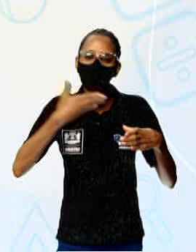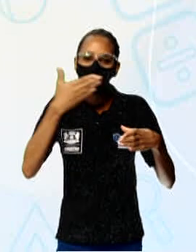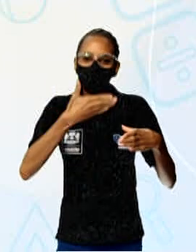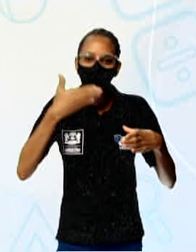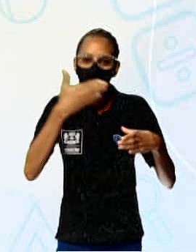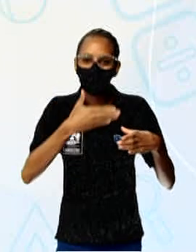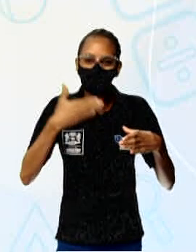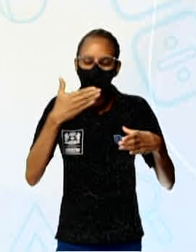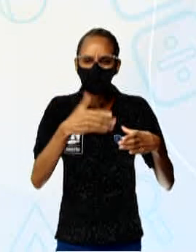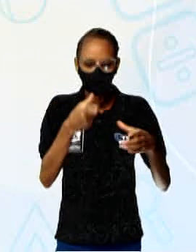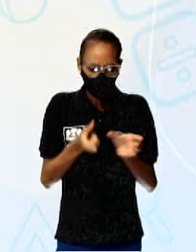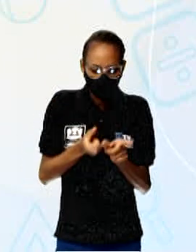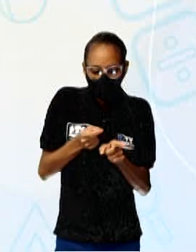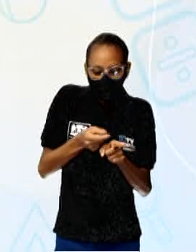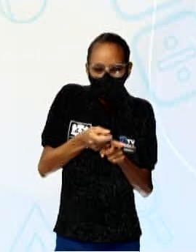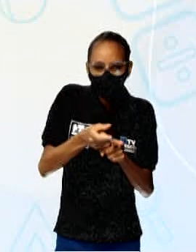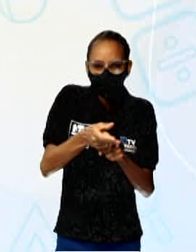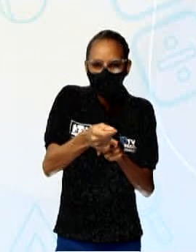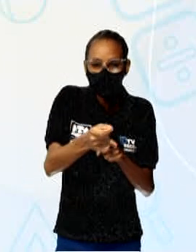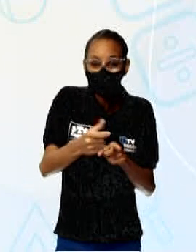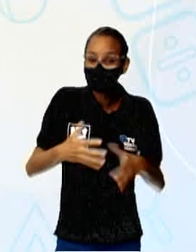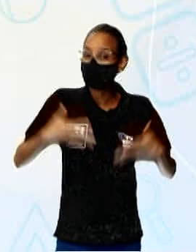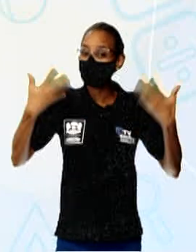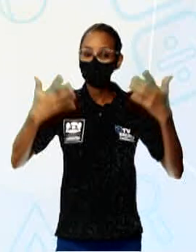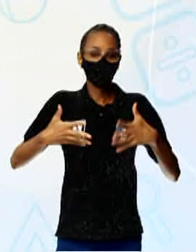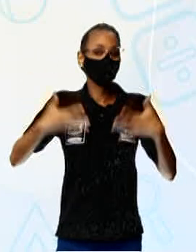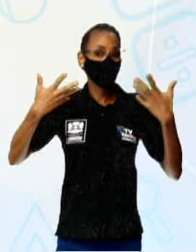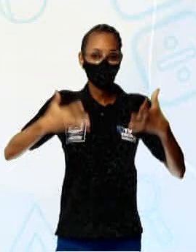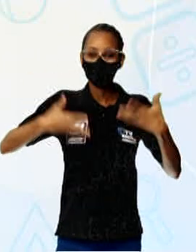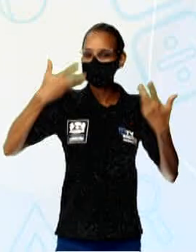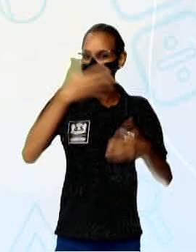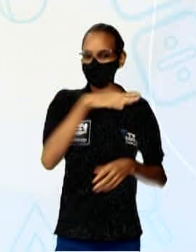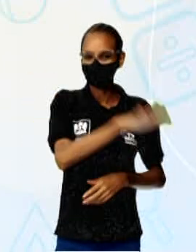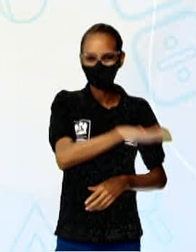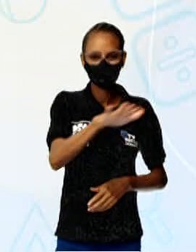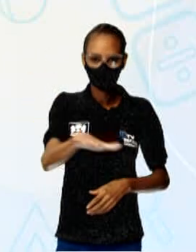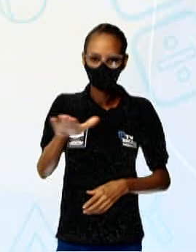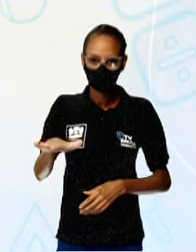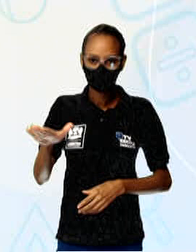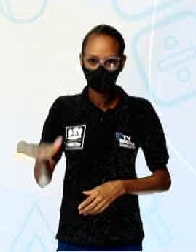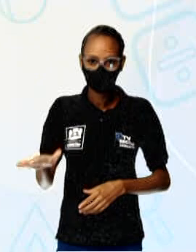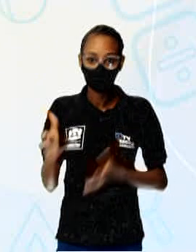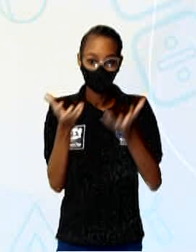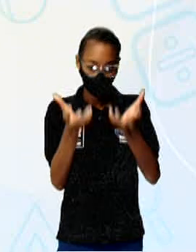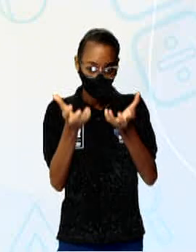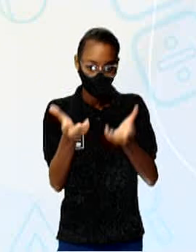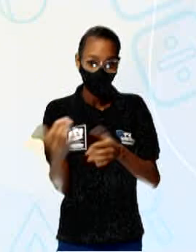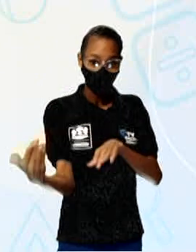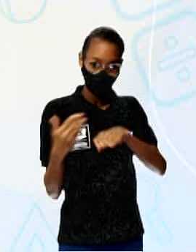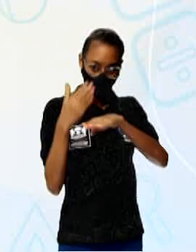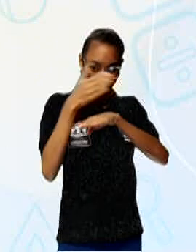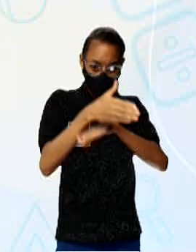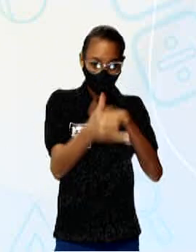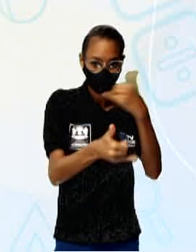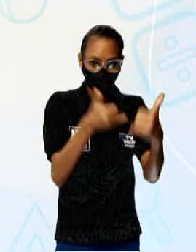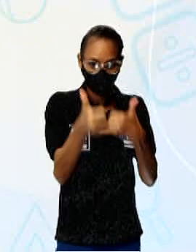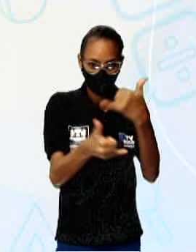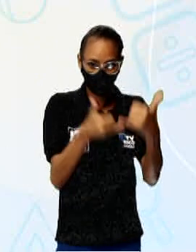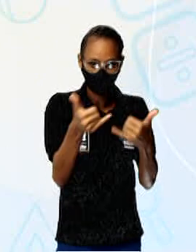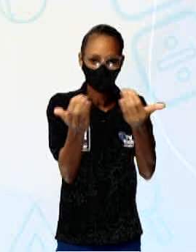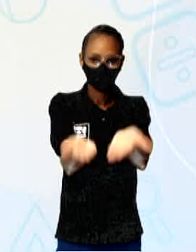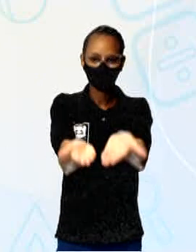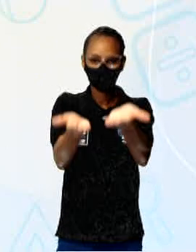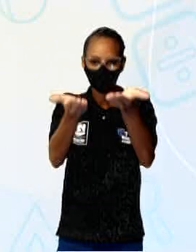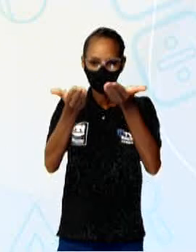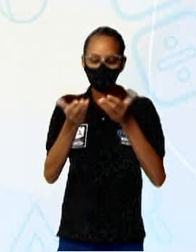até sabugo de milho alegrava meninada quer entrar na brincadeira sim